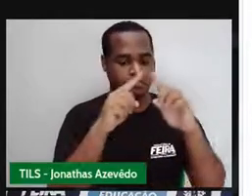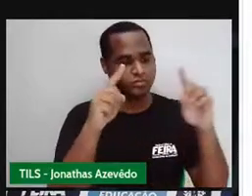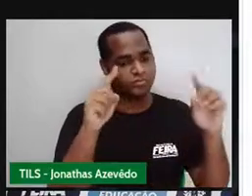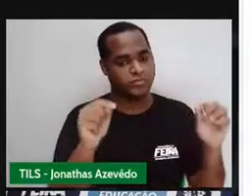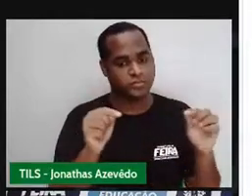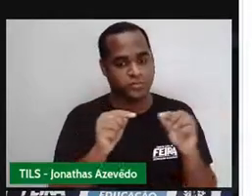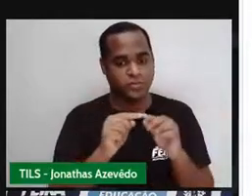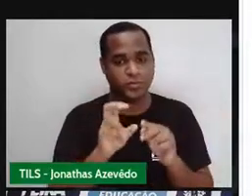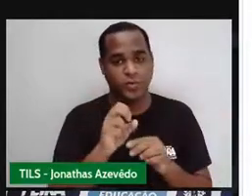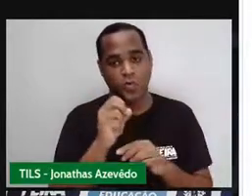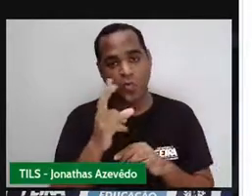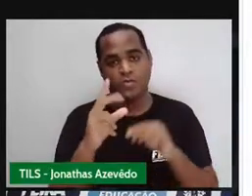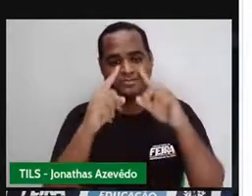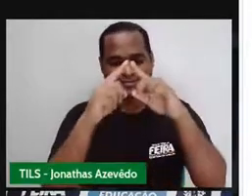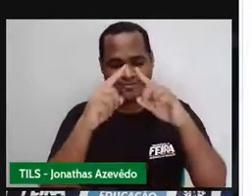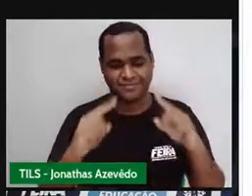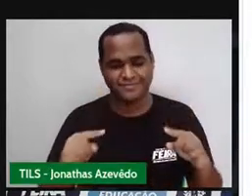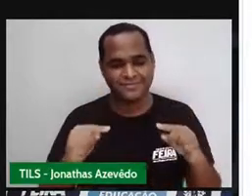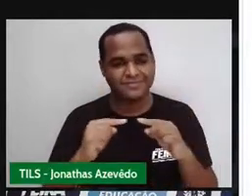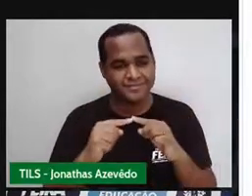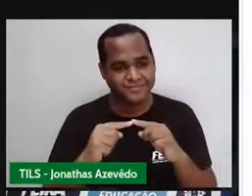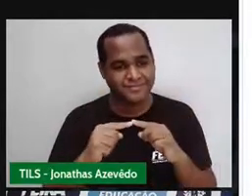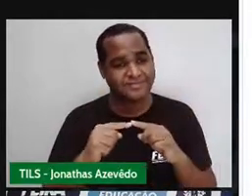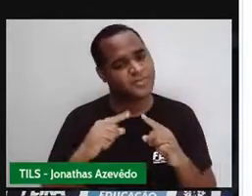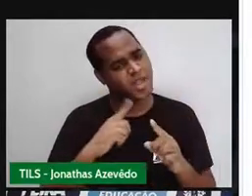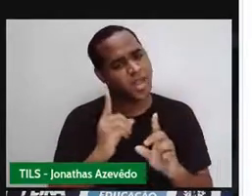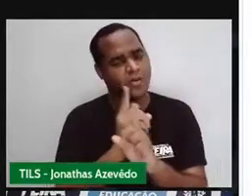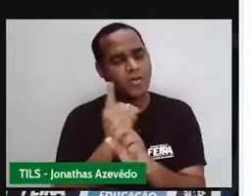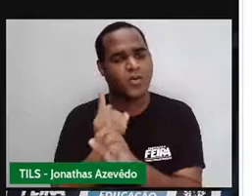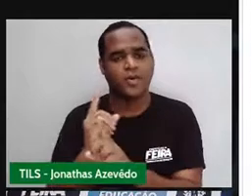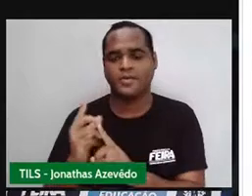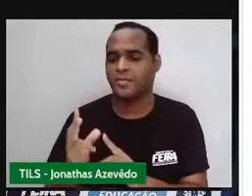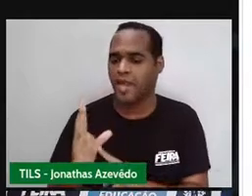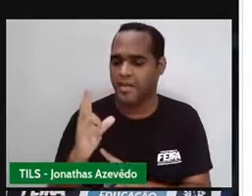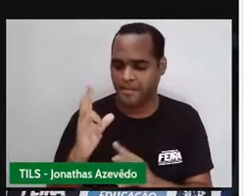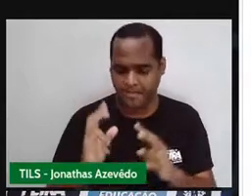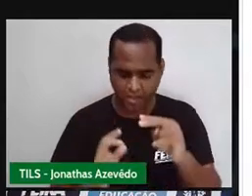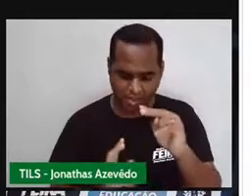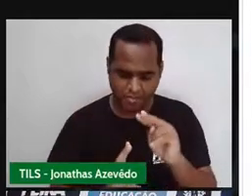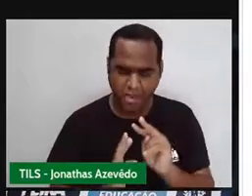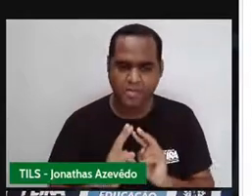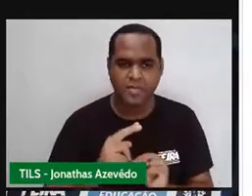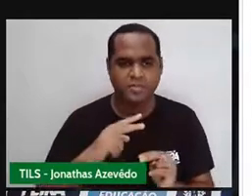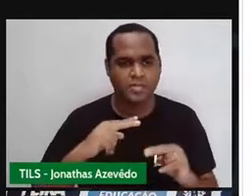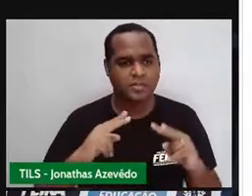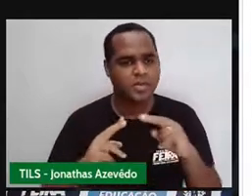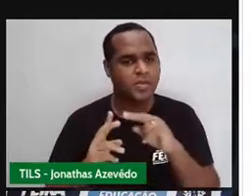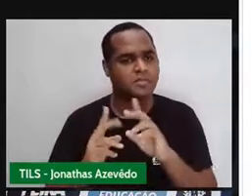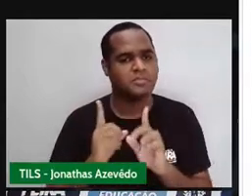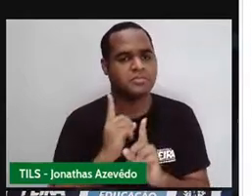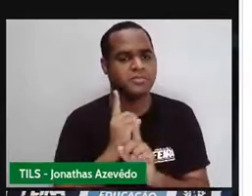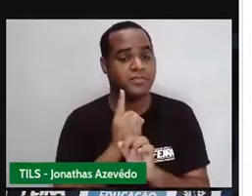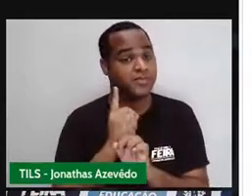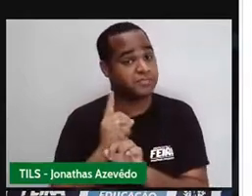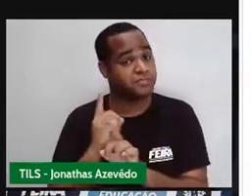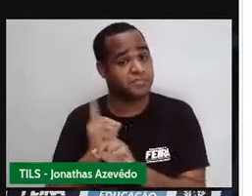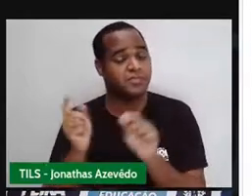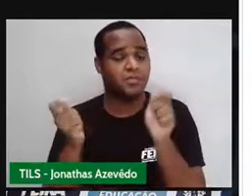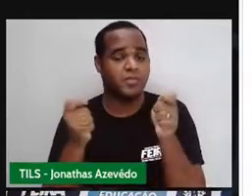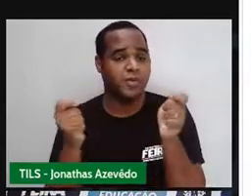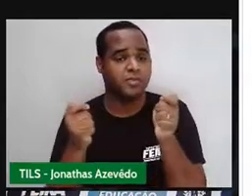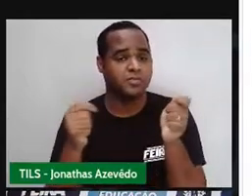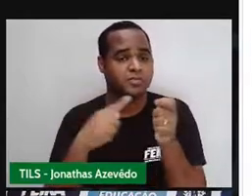ou até mesmo triângulos porque se a gente faz esses reccorpus esses recortes UPA e nesses é corpos